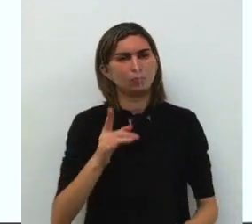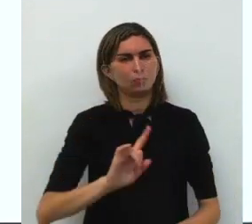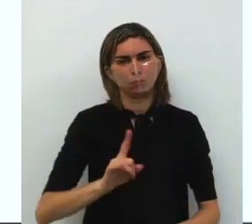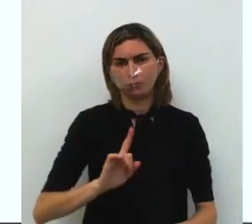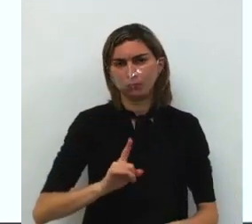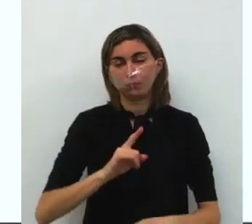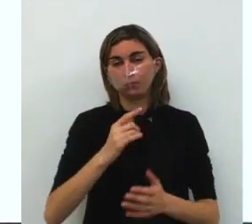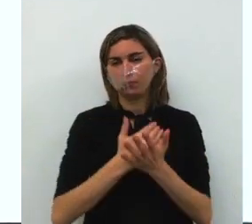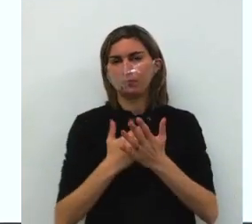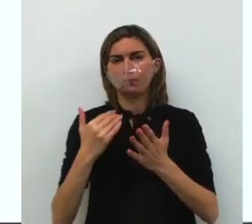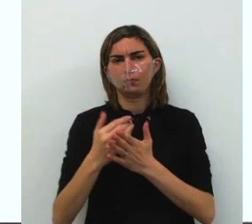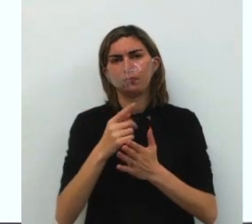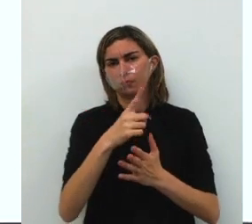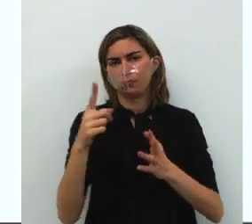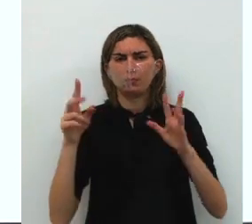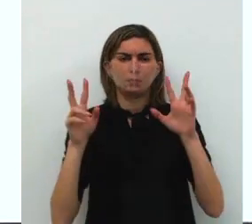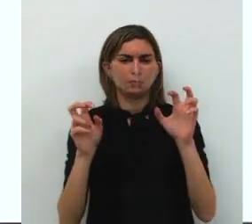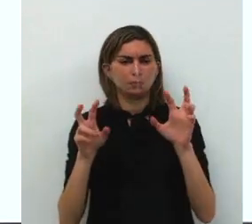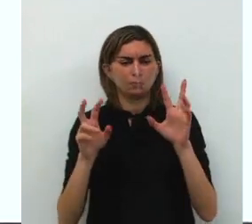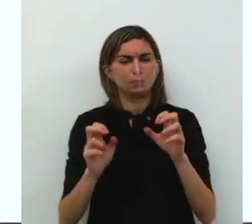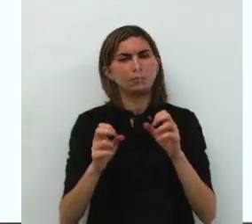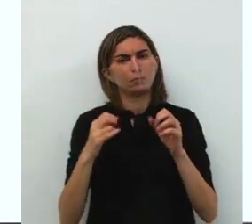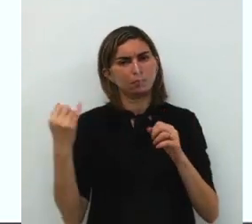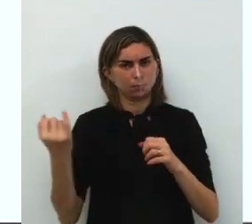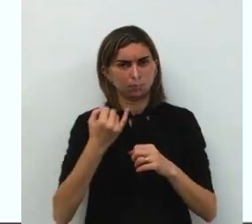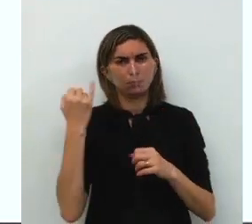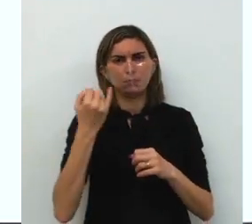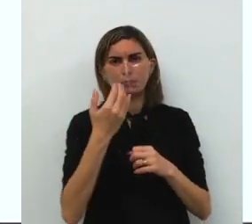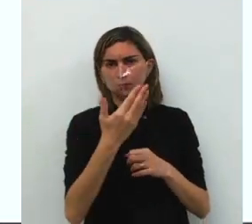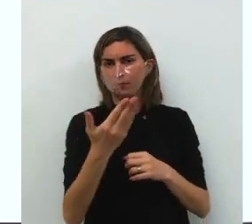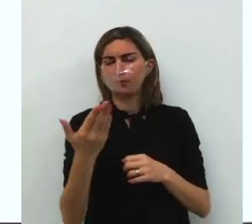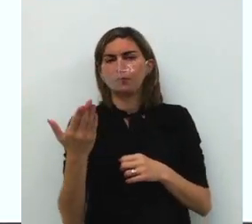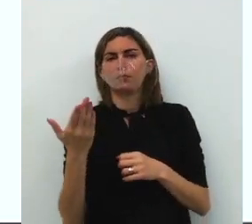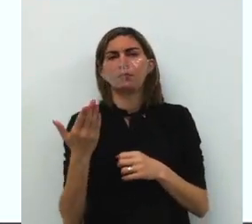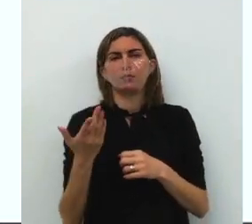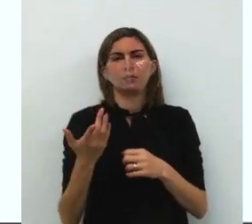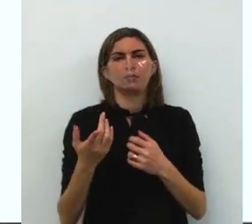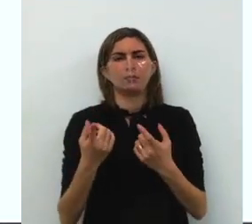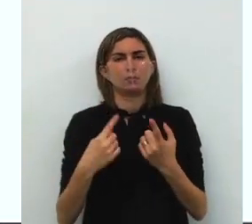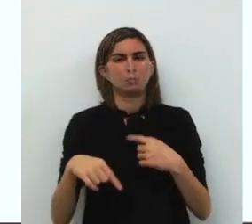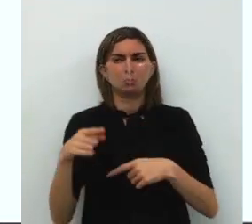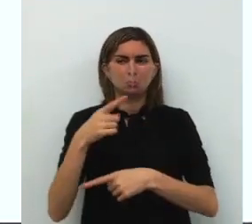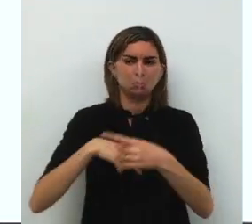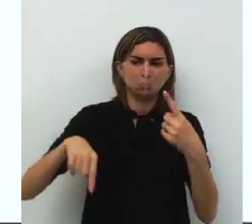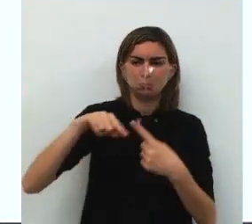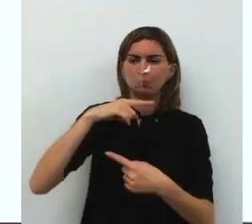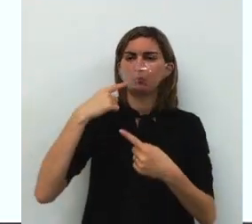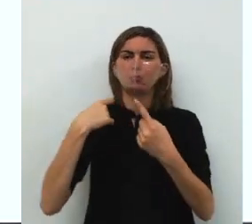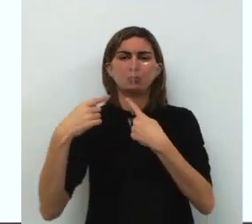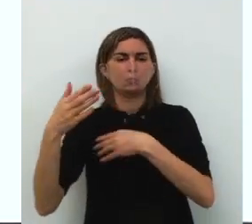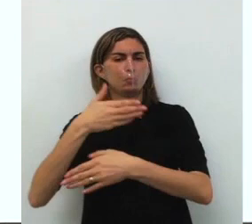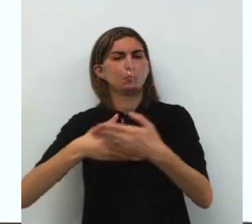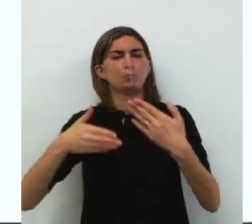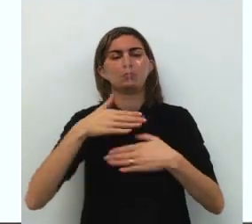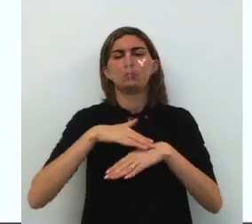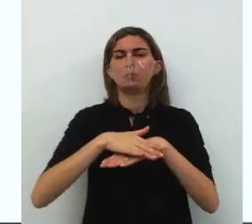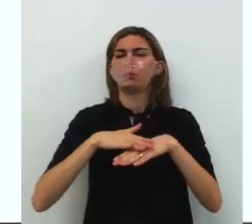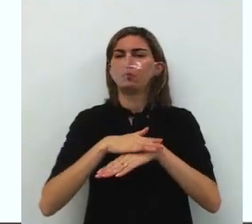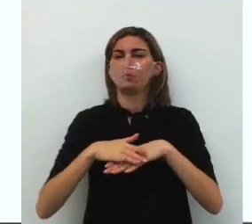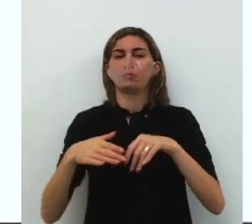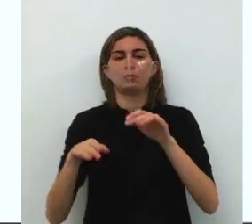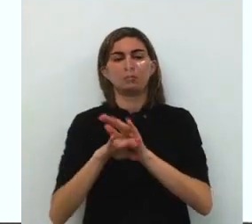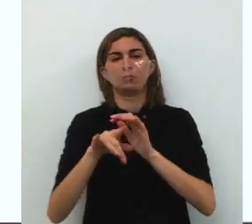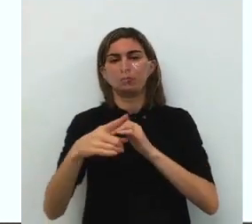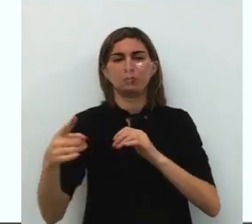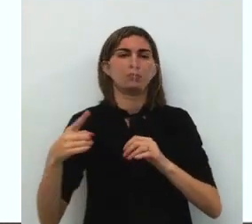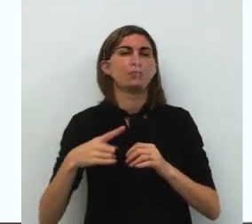aquela pessoa, mas aquele tema que é essencial para você, ou então para a roda de conversa, a fofoca, ou até para chegar